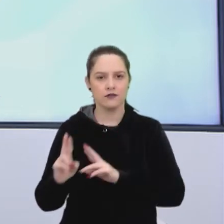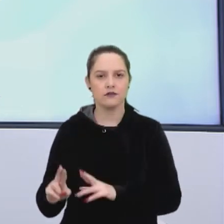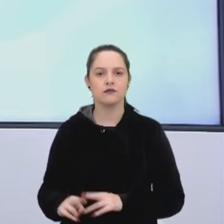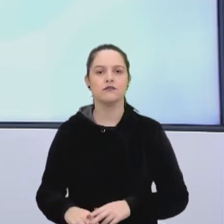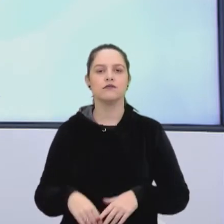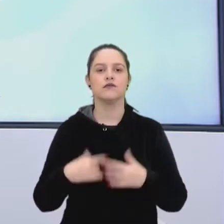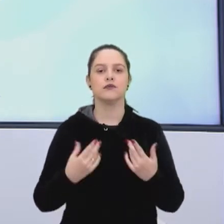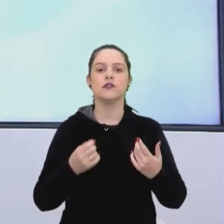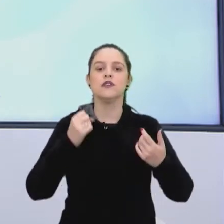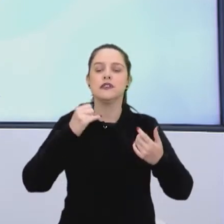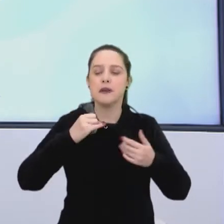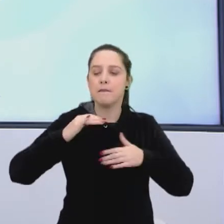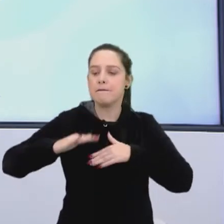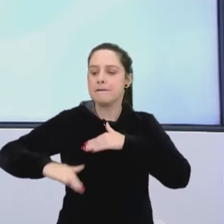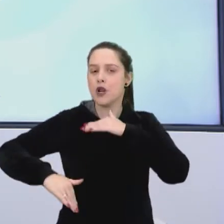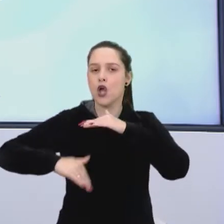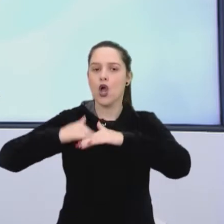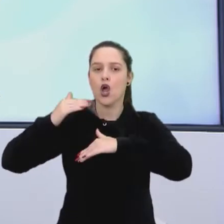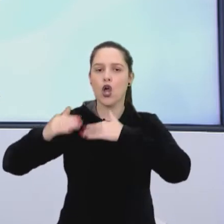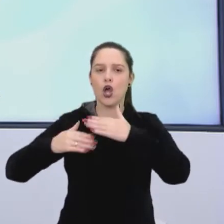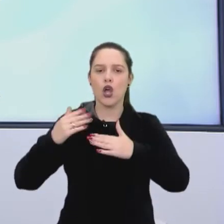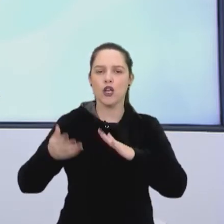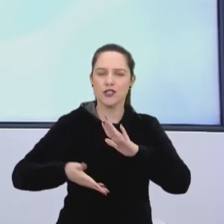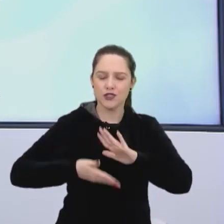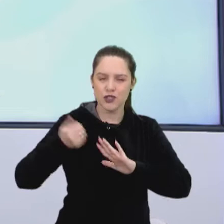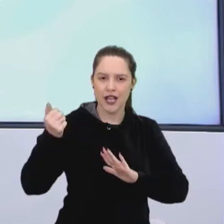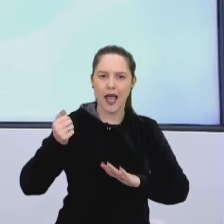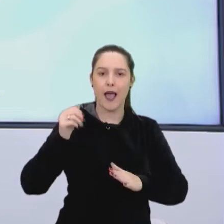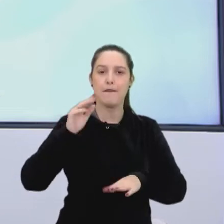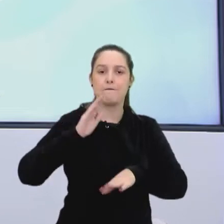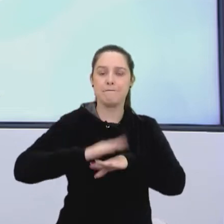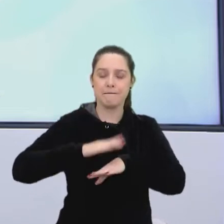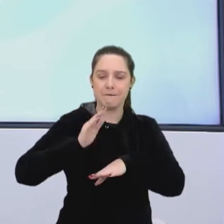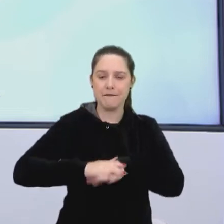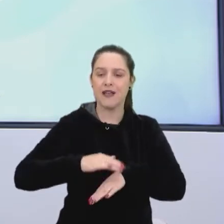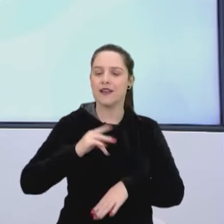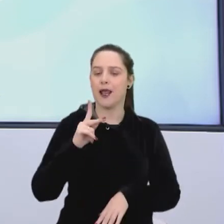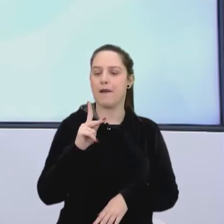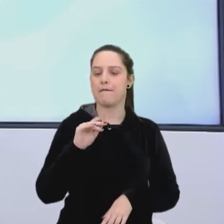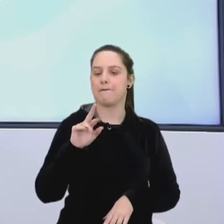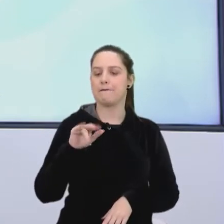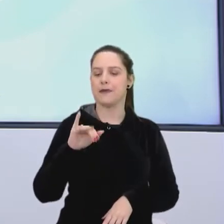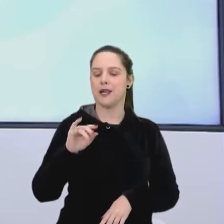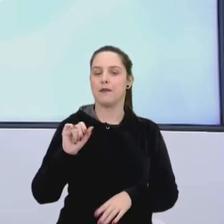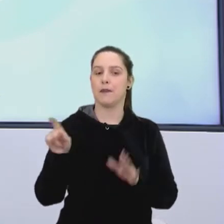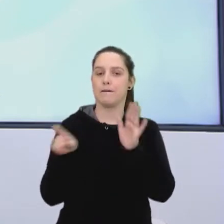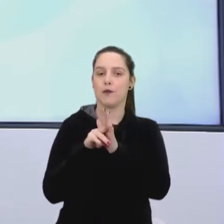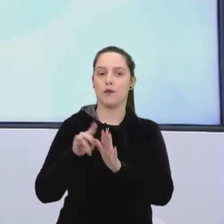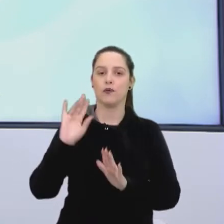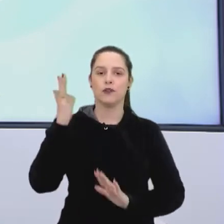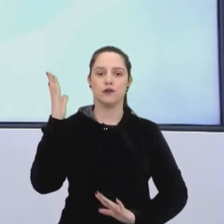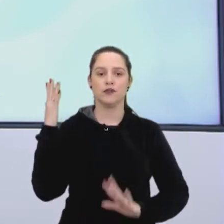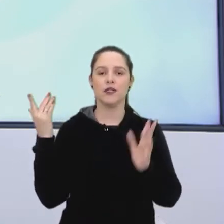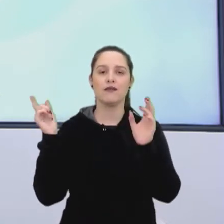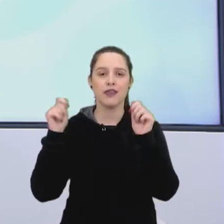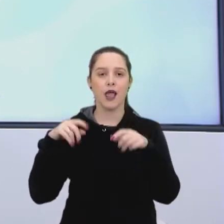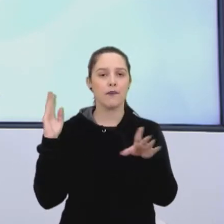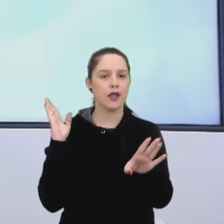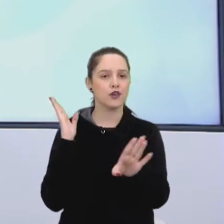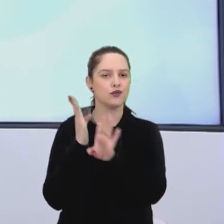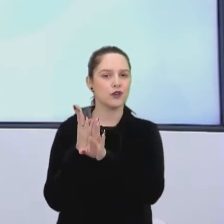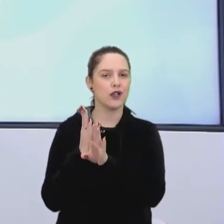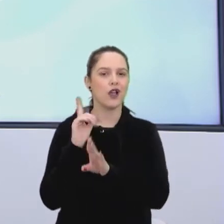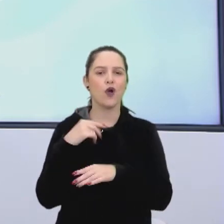se produzir, né, retirar a matéria-prima, né, da natureza, né, mas ao mesmo tempo tentar de